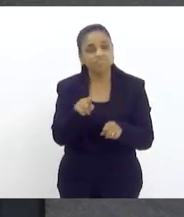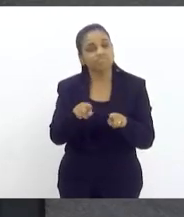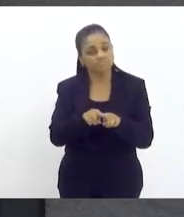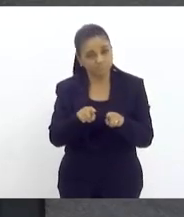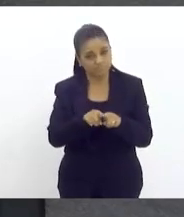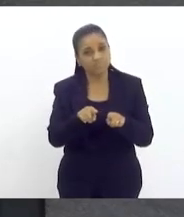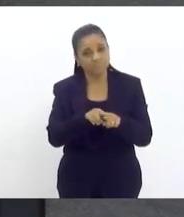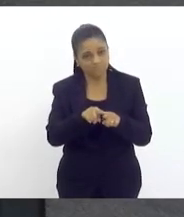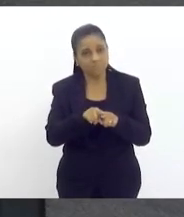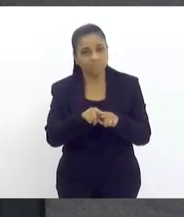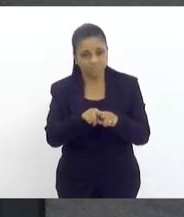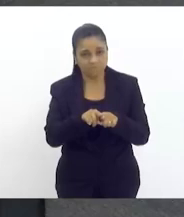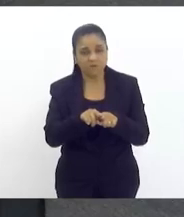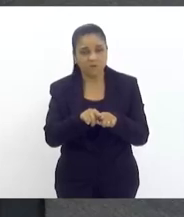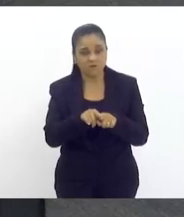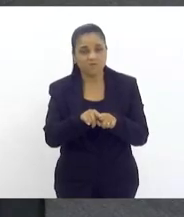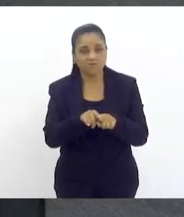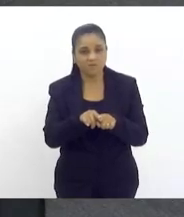Porque,